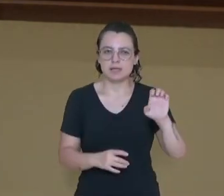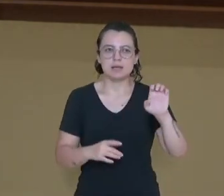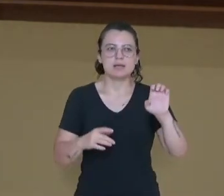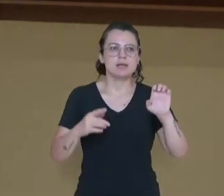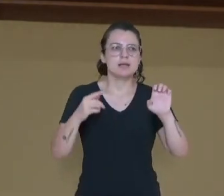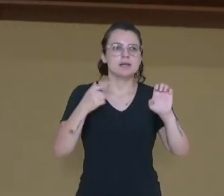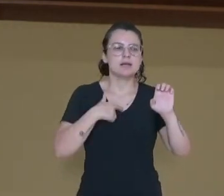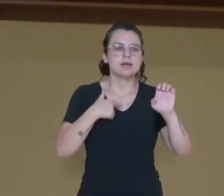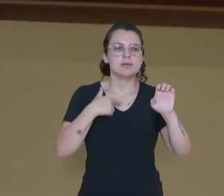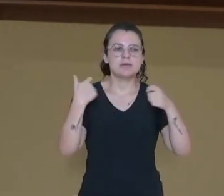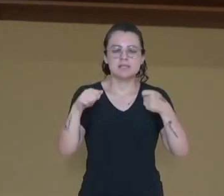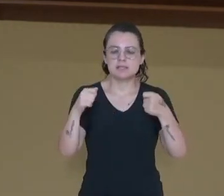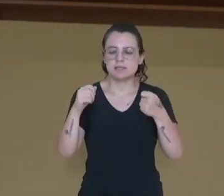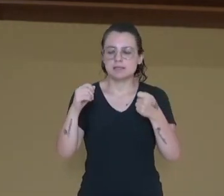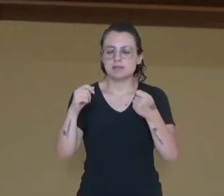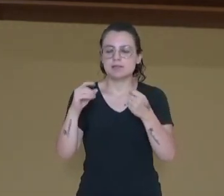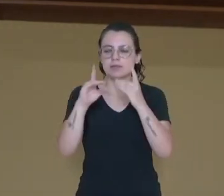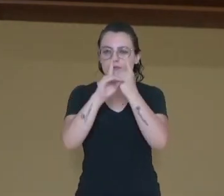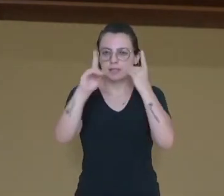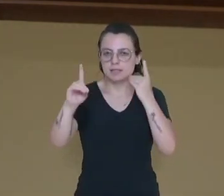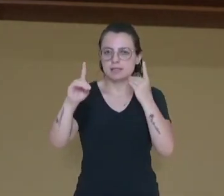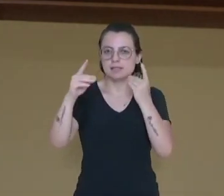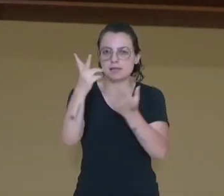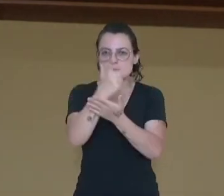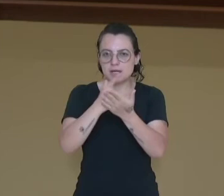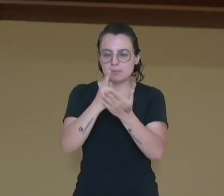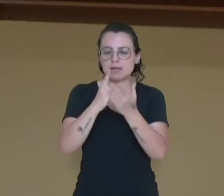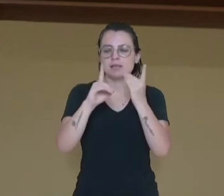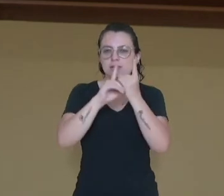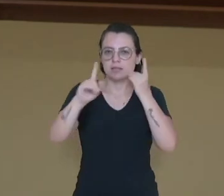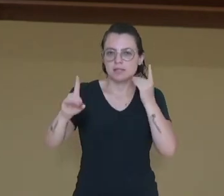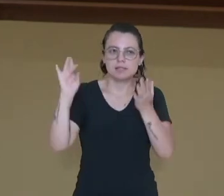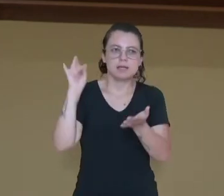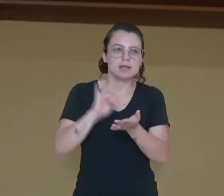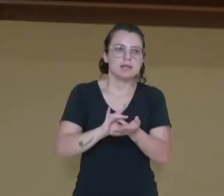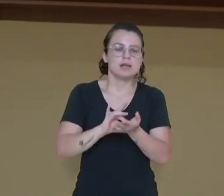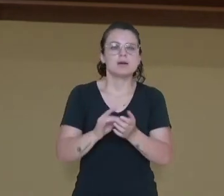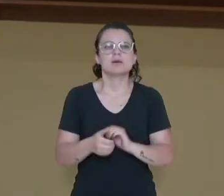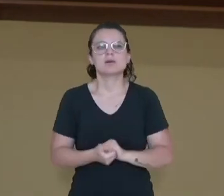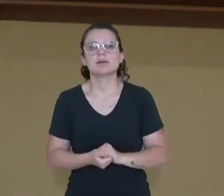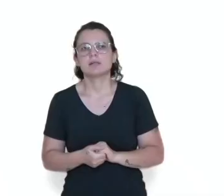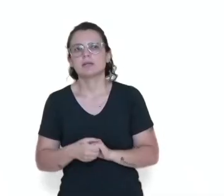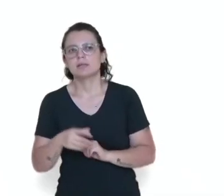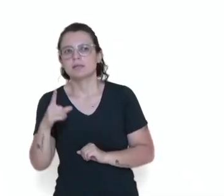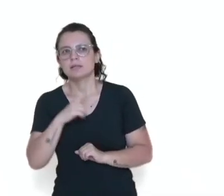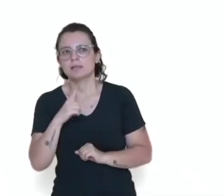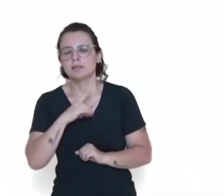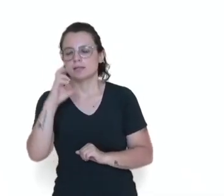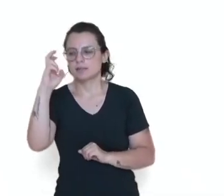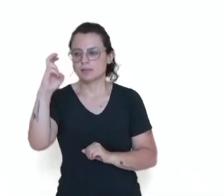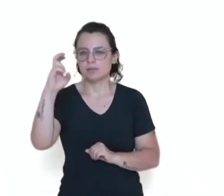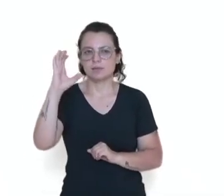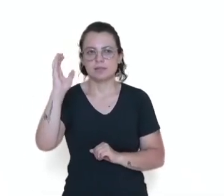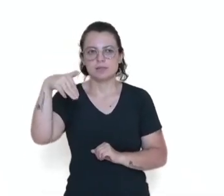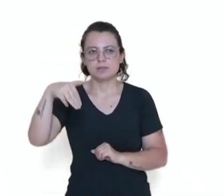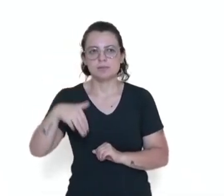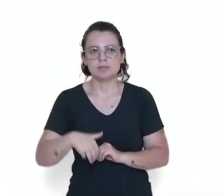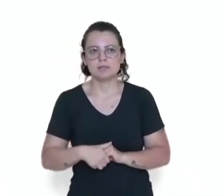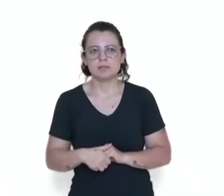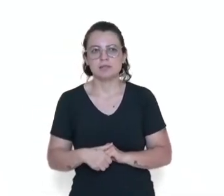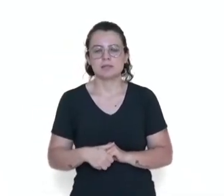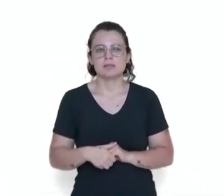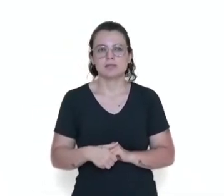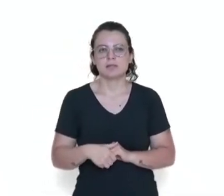ter a distância do mapa e a distância real, que eu tenho, pessoal. A distância no mapa, 5 centímetros. A distância